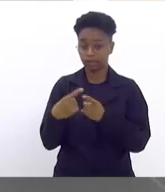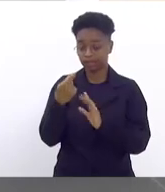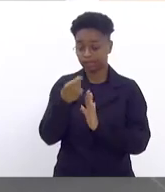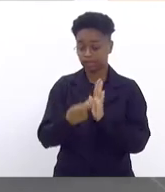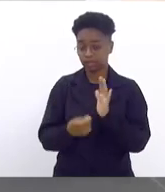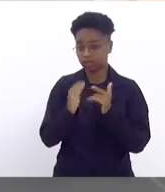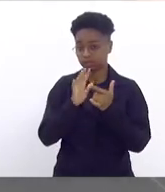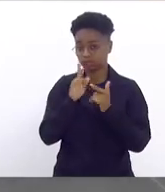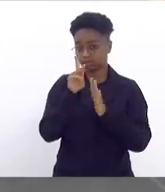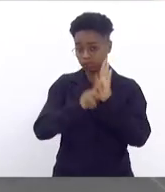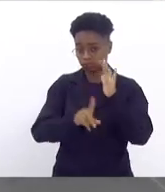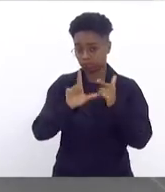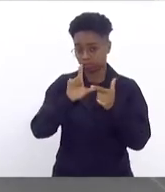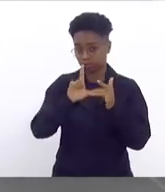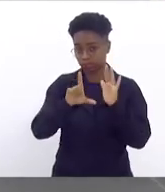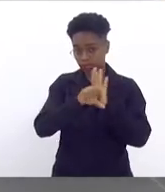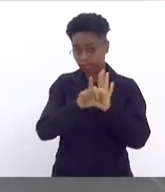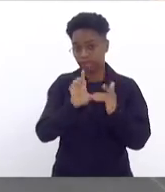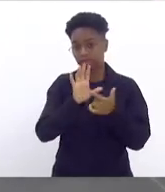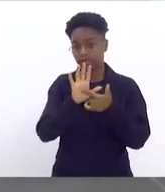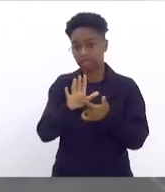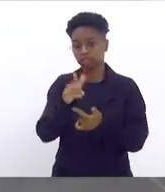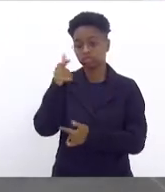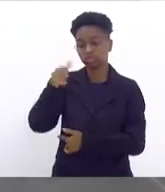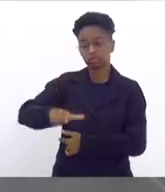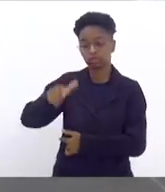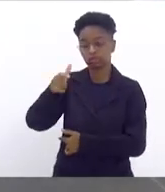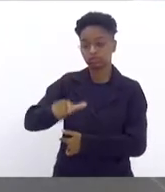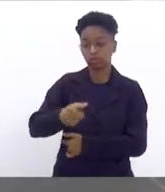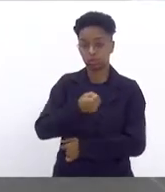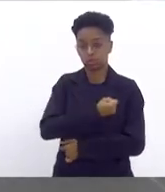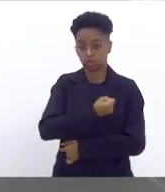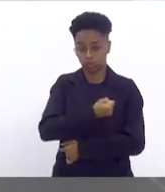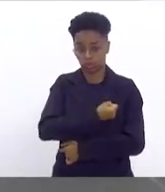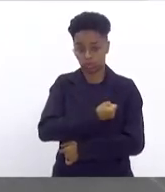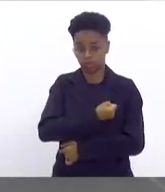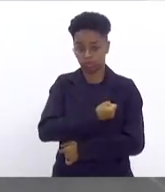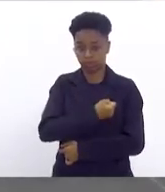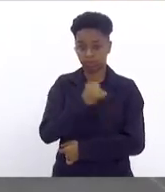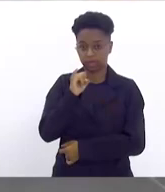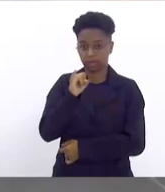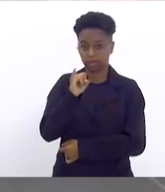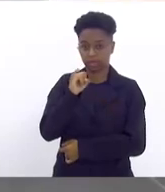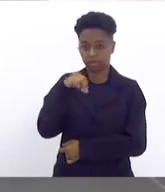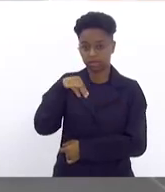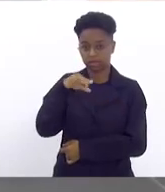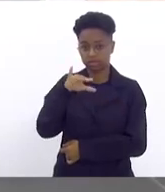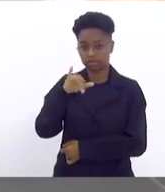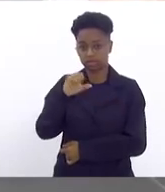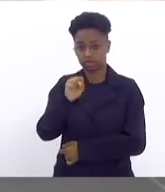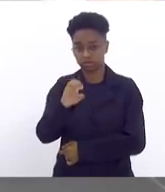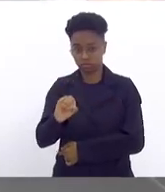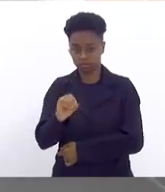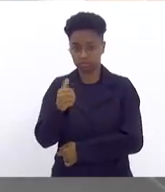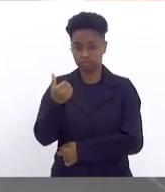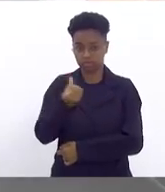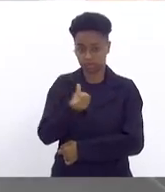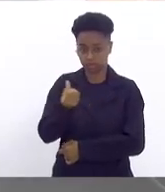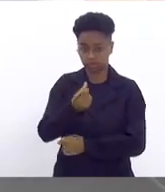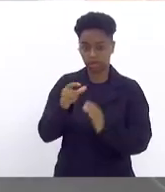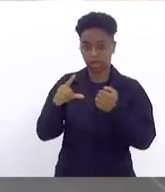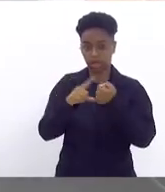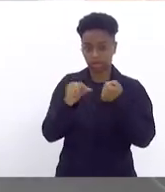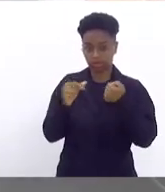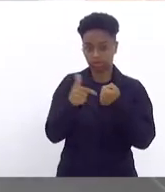do PL existe a repetição da numeração do inciso 6º do artigo 2º. Ele